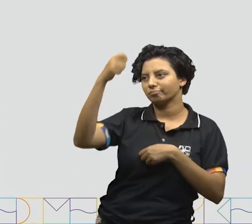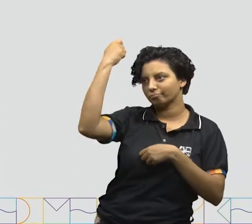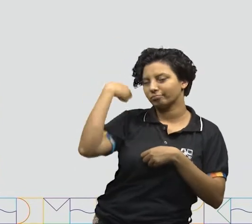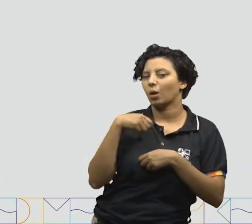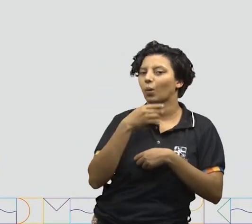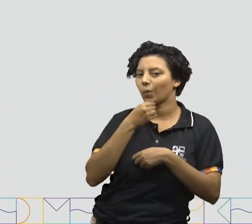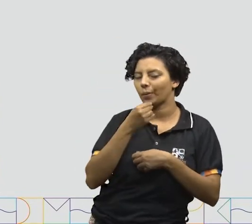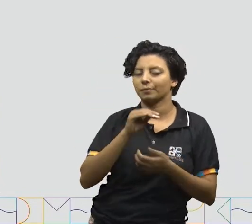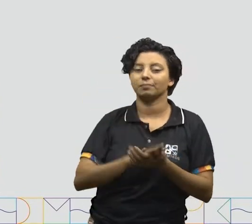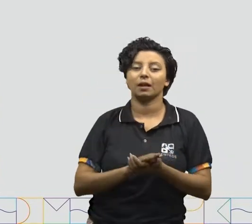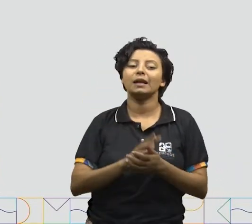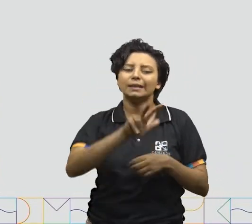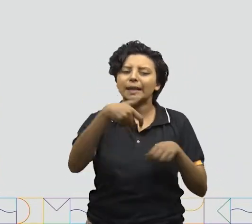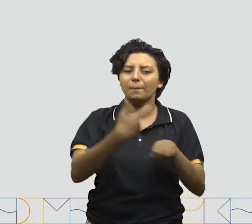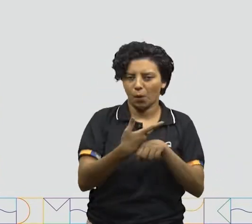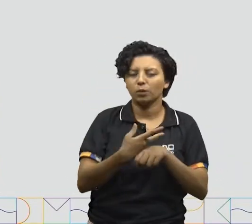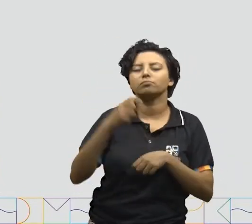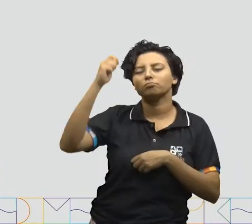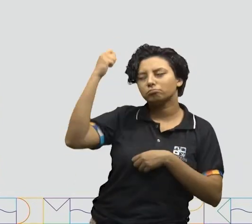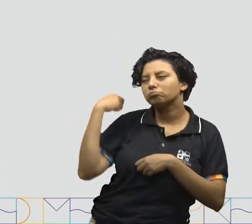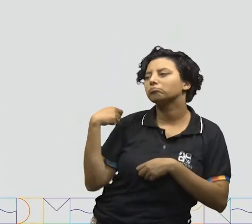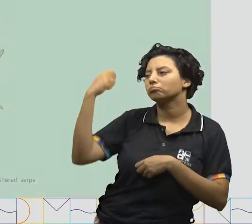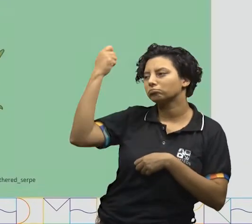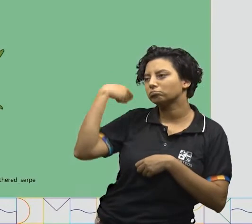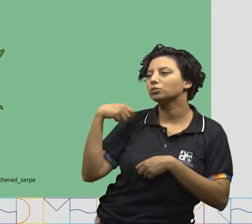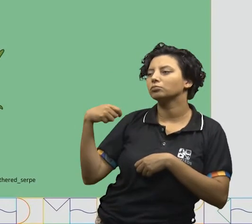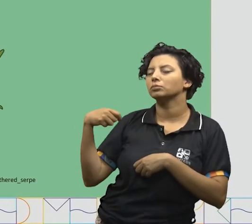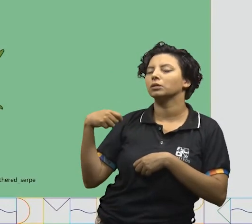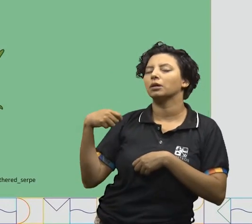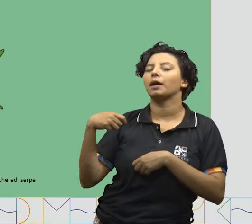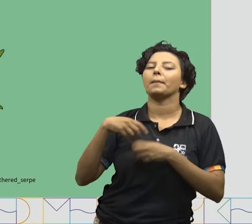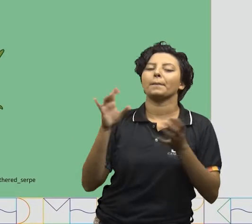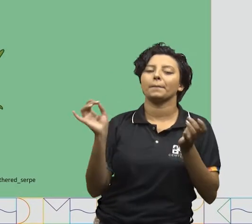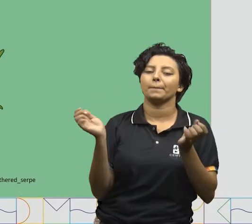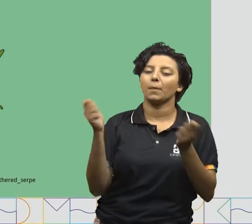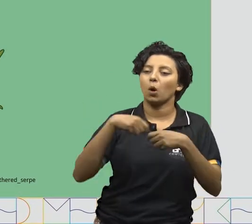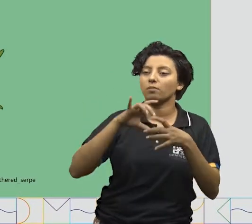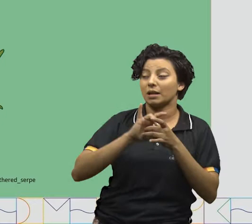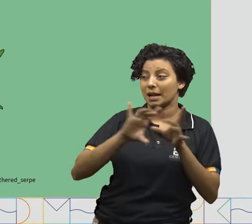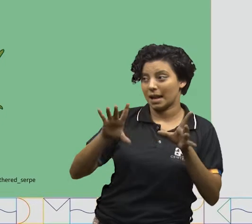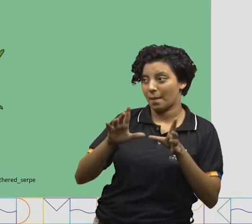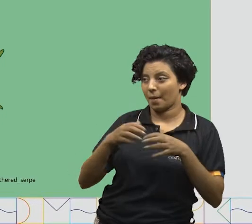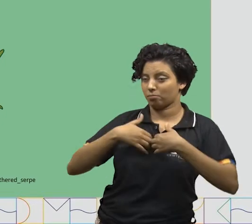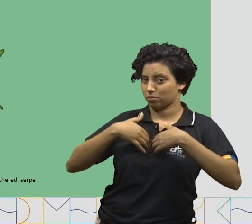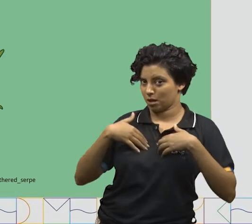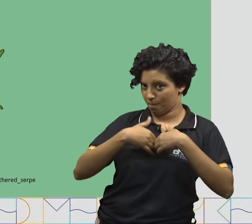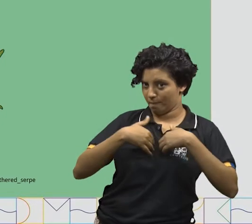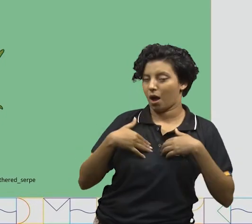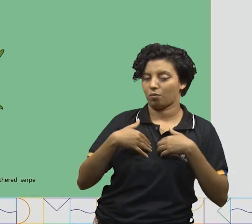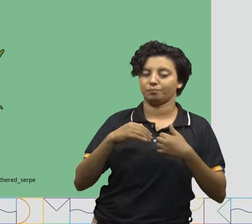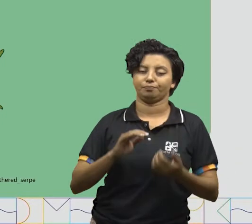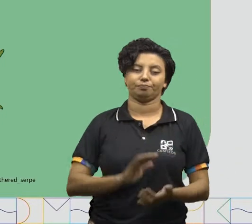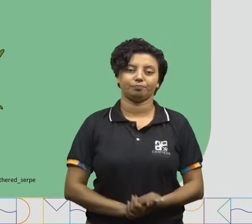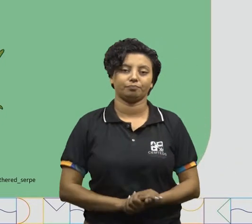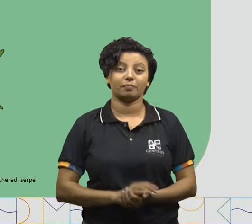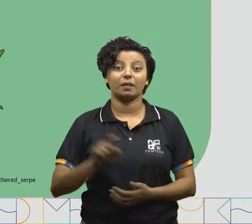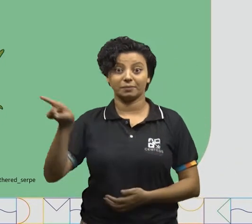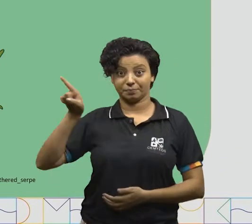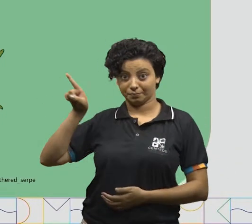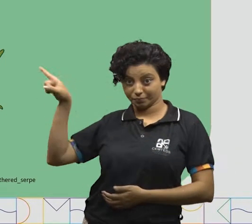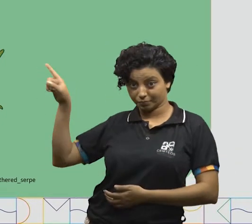para que os homens pudessem pescar e caçar novamente. Huitzilopochtli era o deus da guerra,